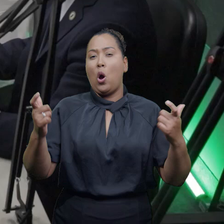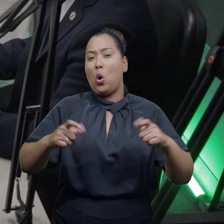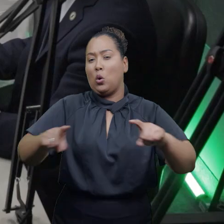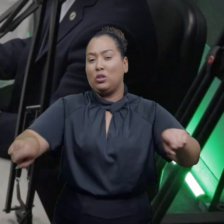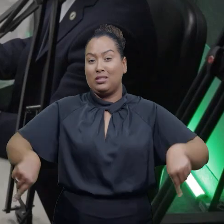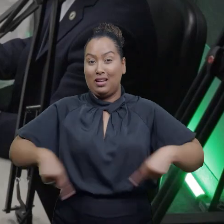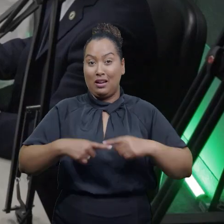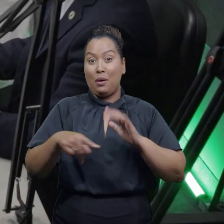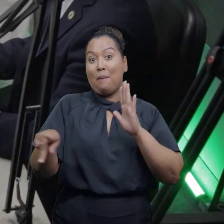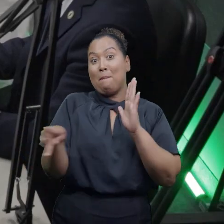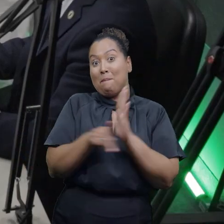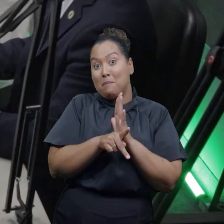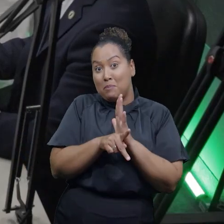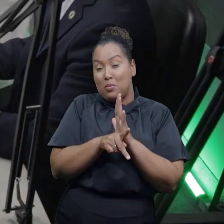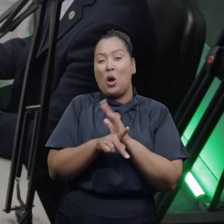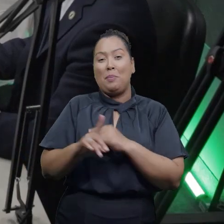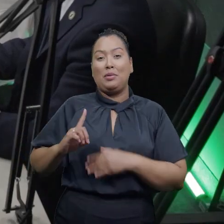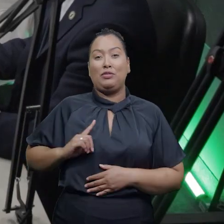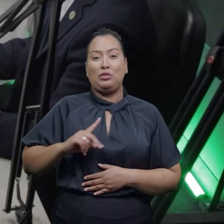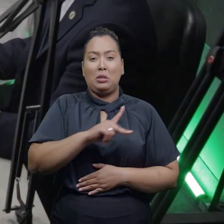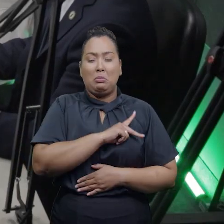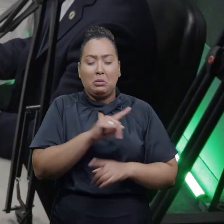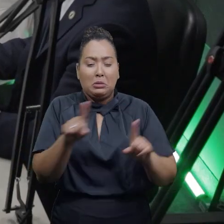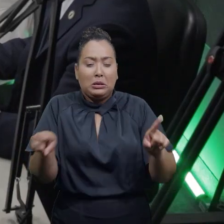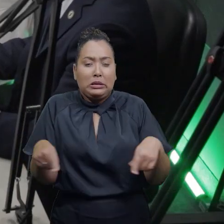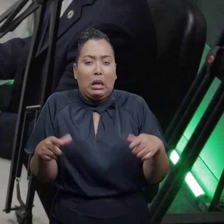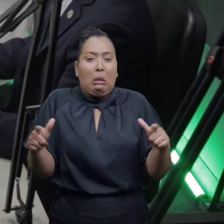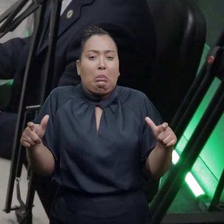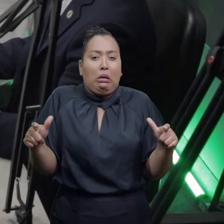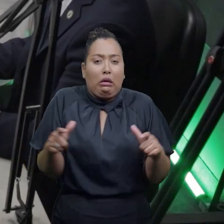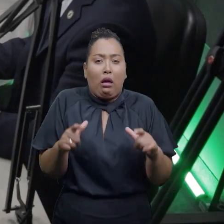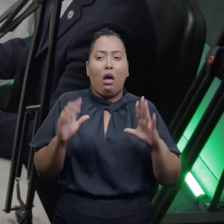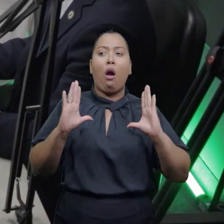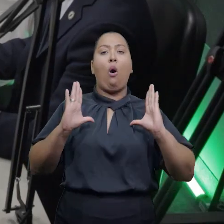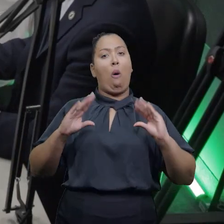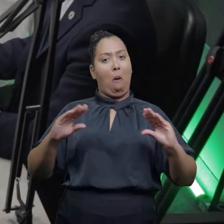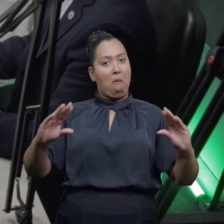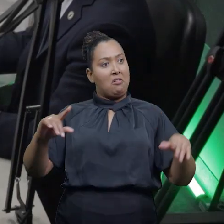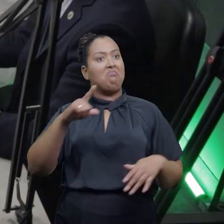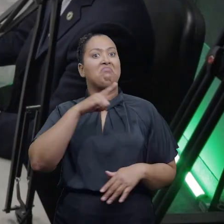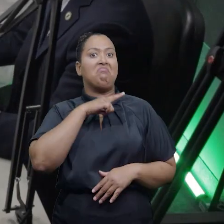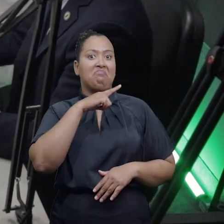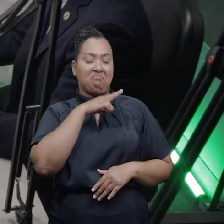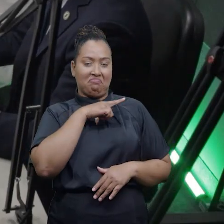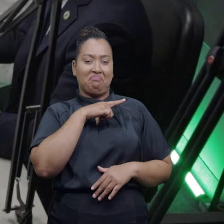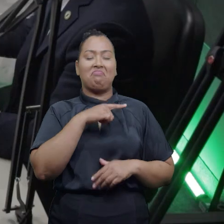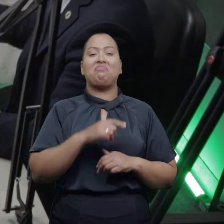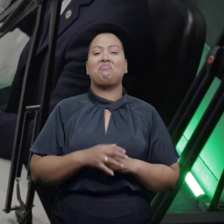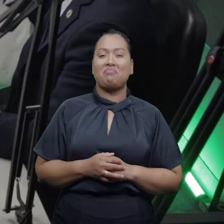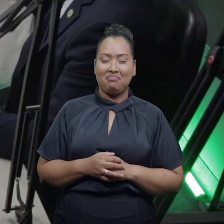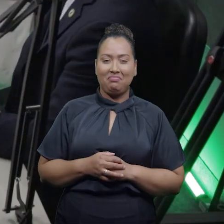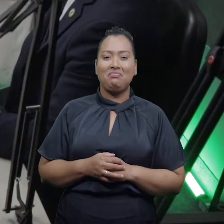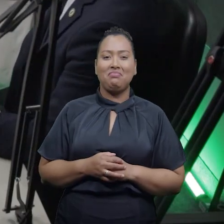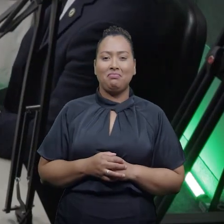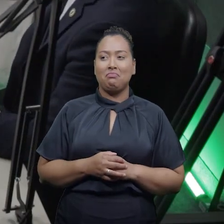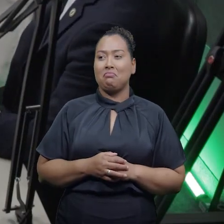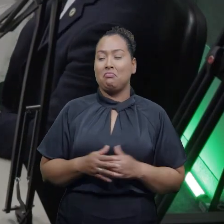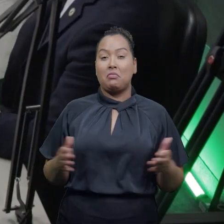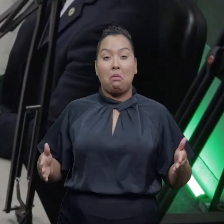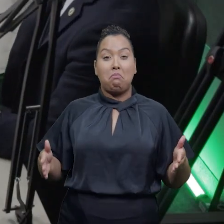aqui no estúdio da Defensoria Pública, que é uma sala pequena, bem aconchegante,